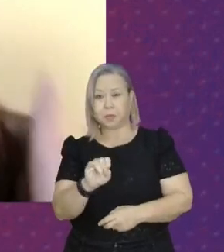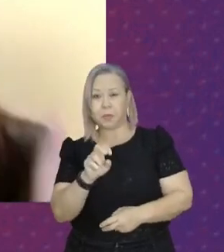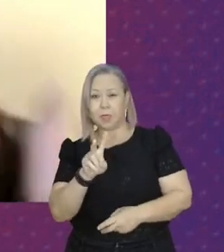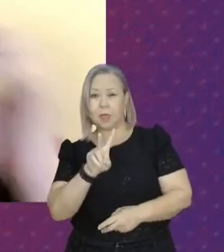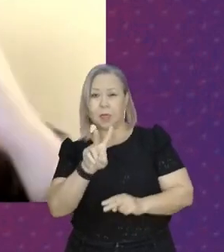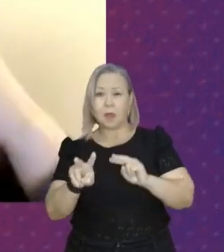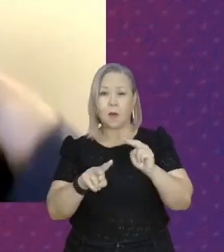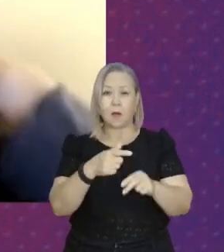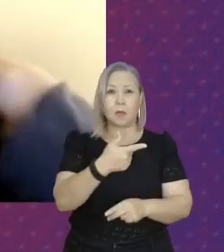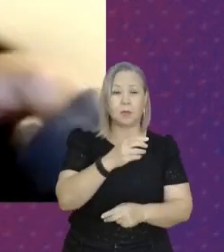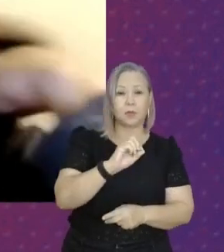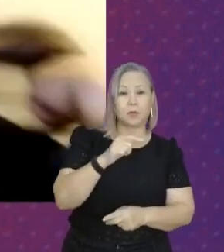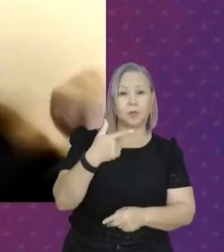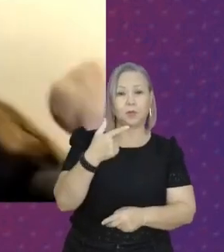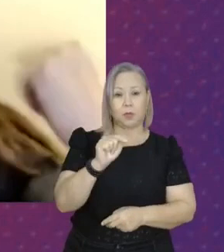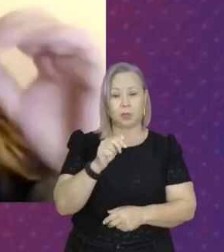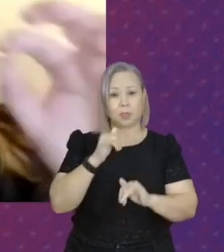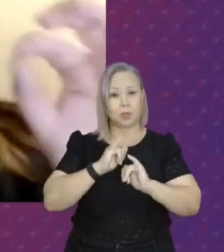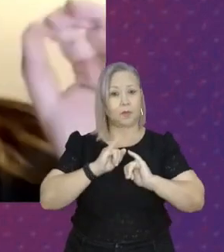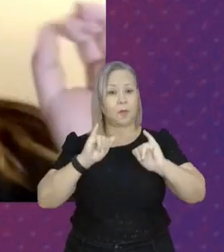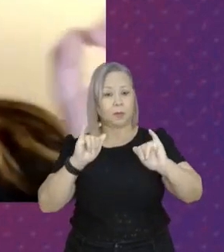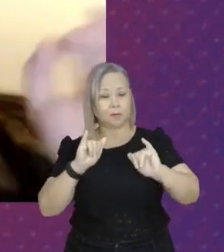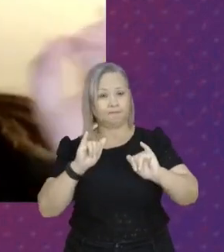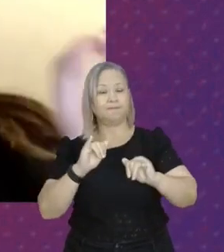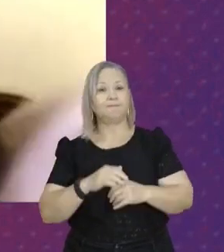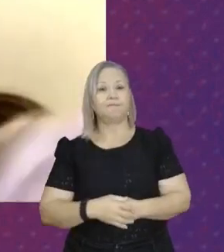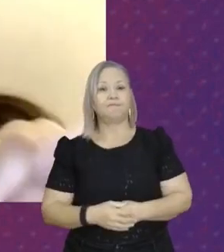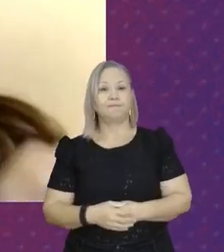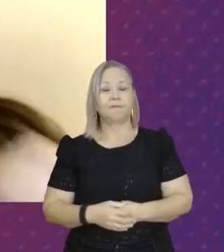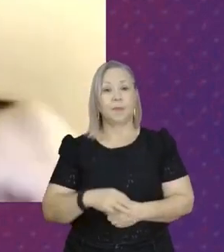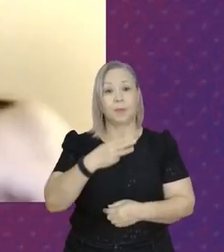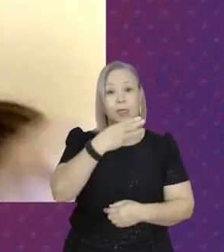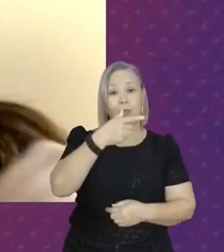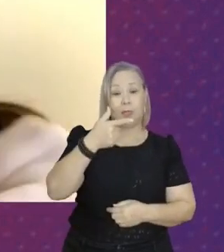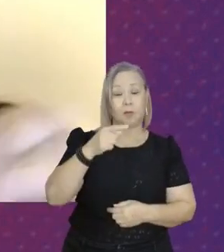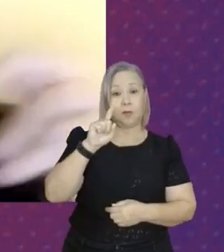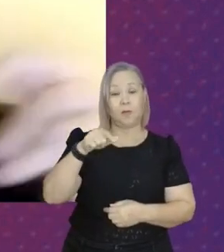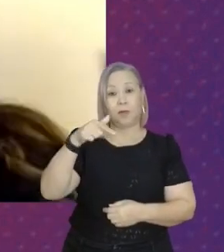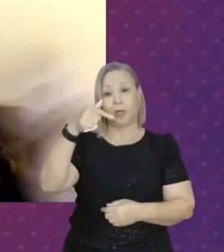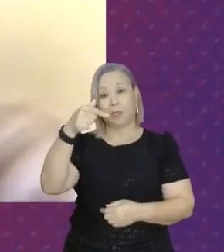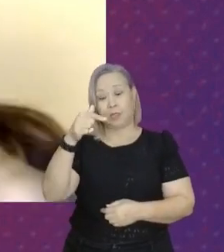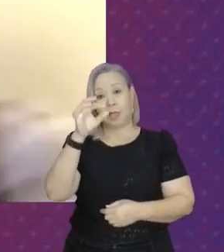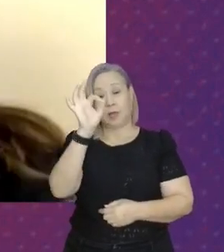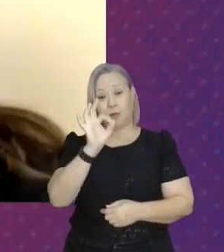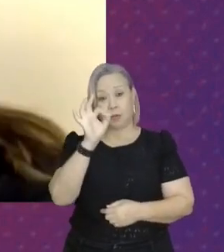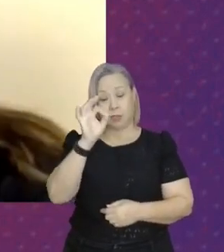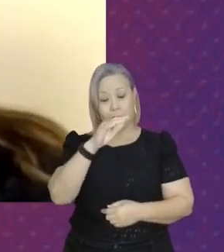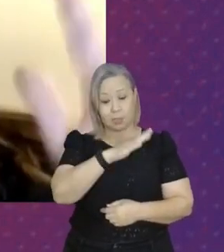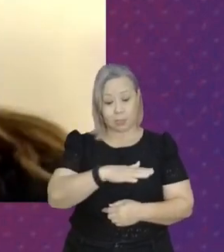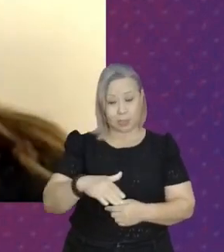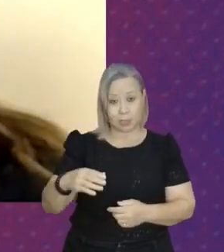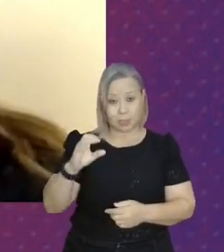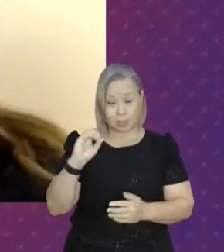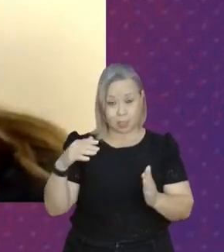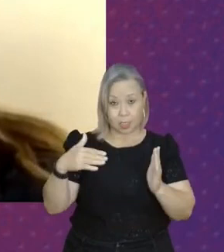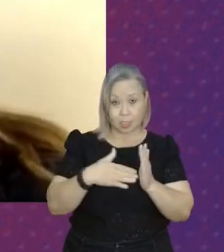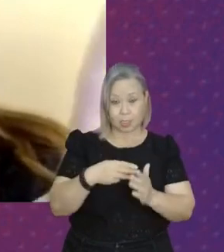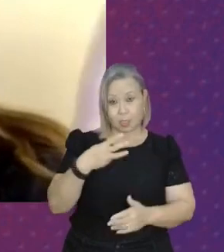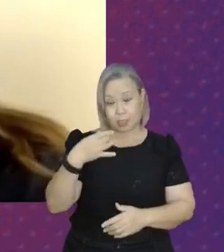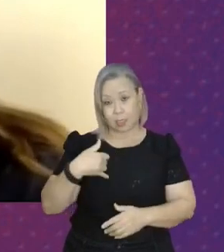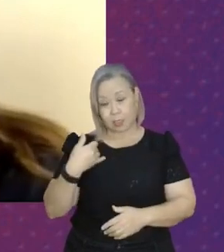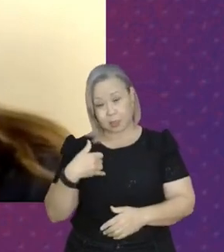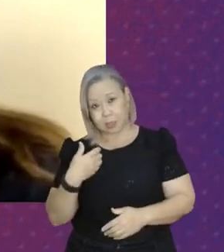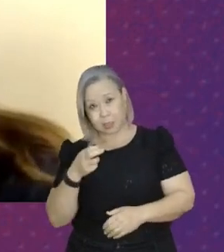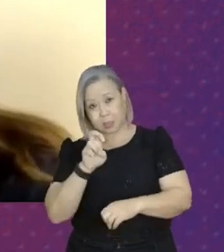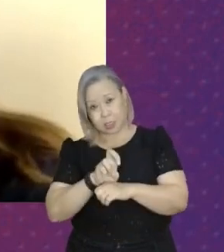então, 2017, né, os dados de 2017, 32,7% das crianças de 0 a 3 anos na creche, em média, no Brasil.